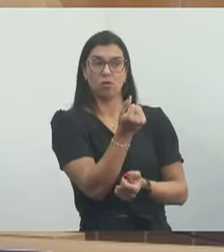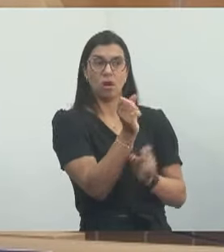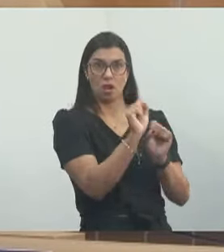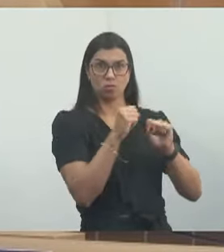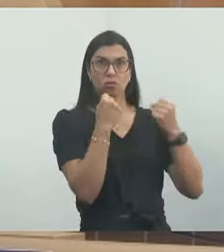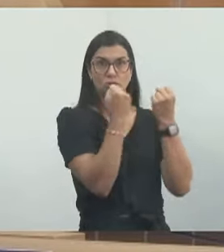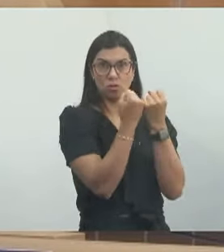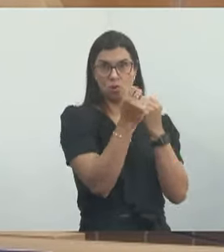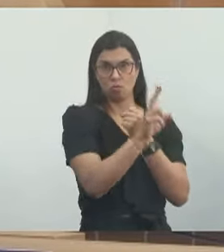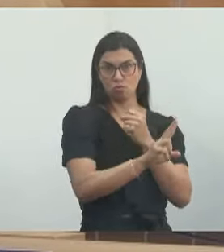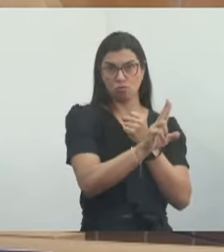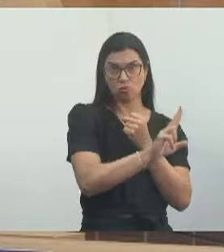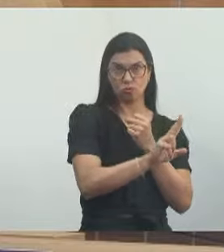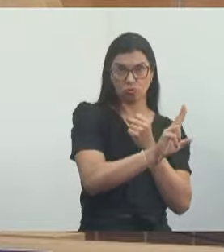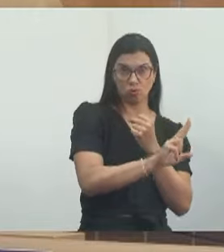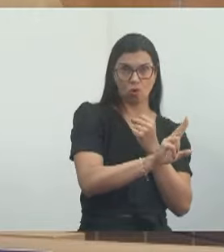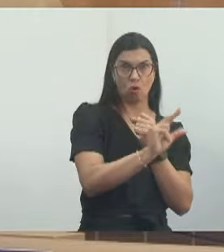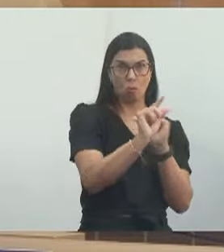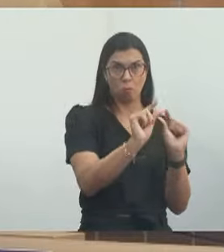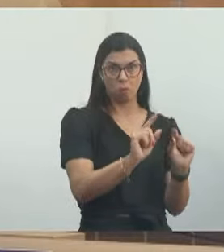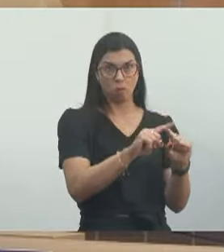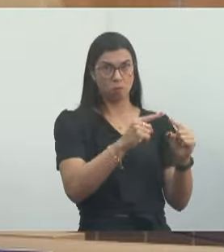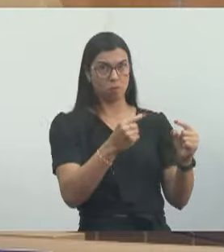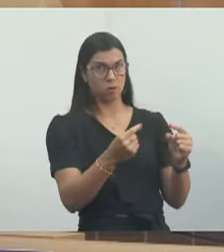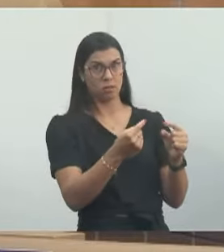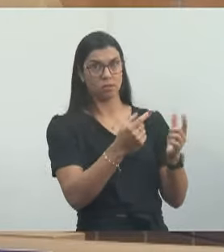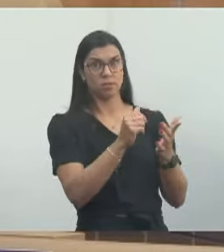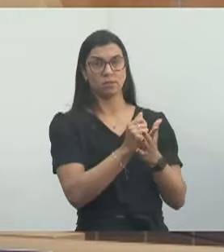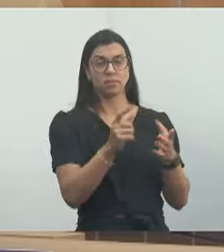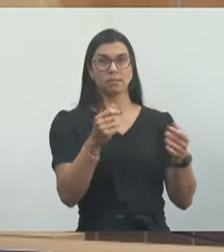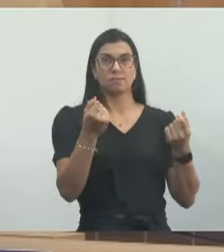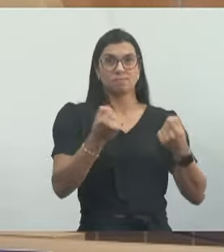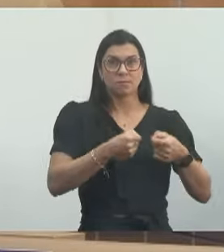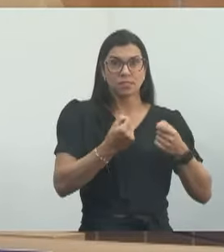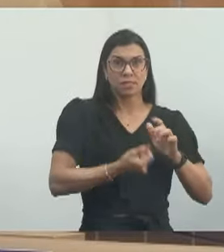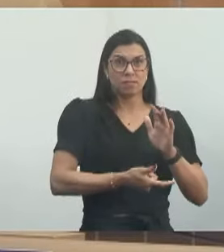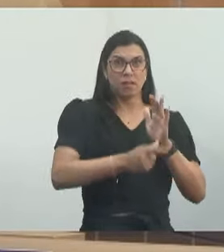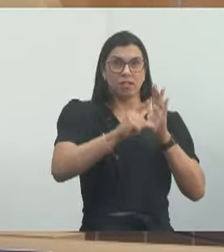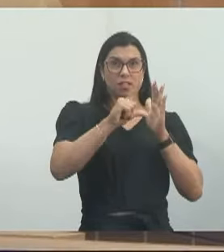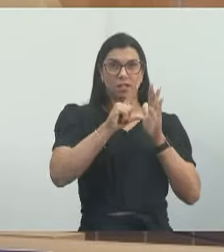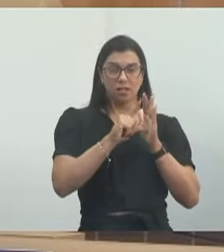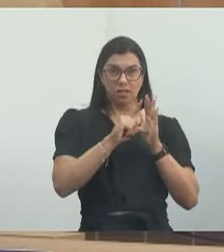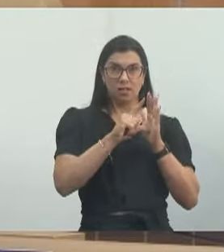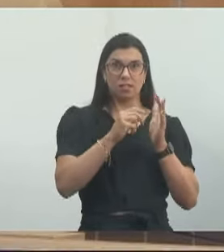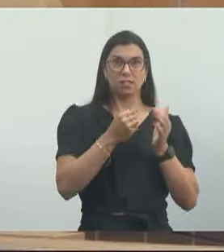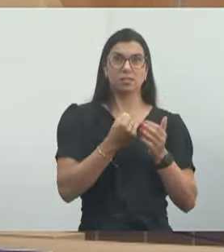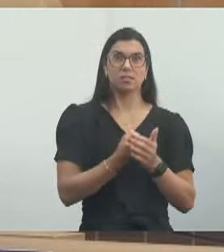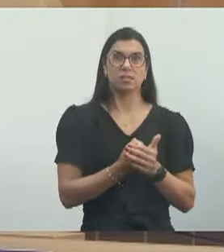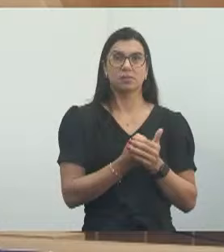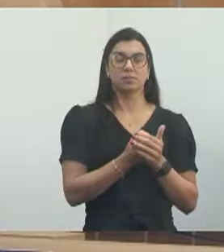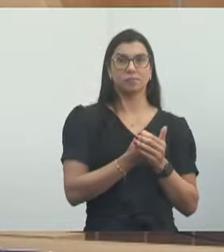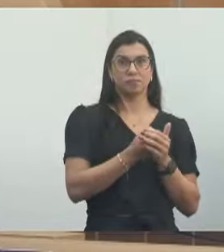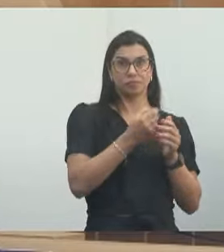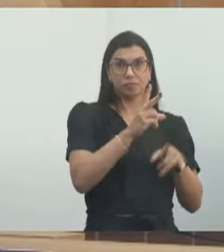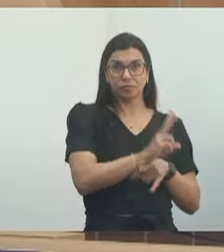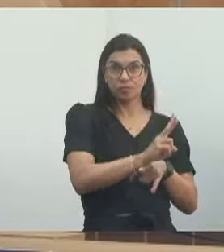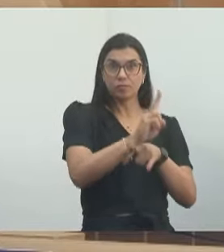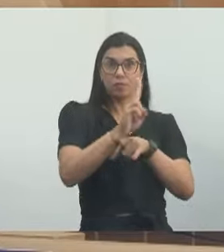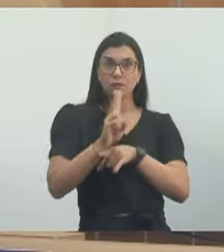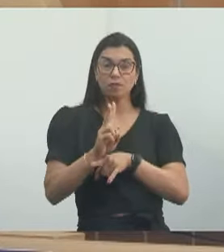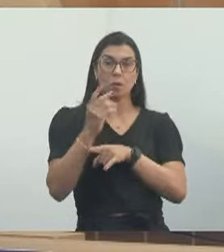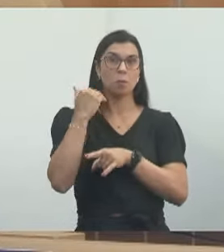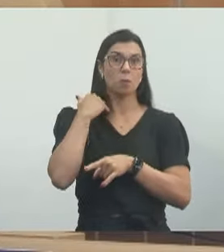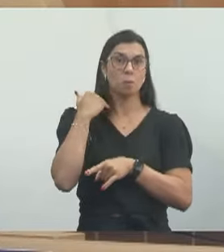associação, parte não, mas deveria ter depositado nos cofres públicos essa diferença. Isso não aconteceu